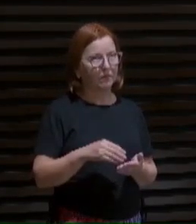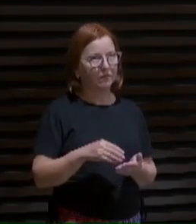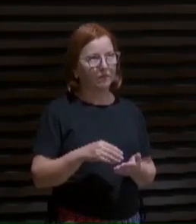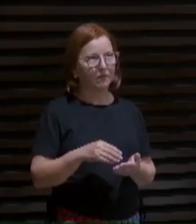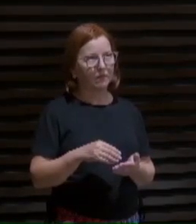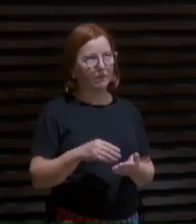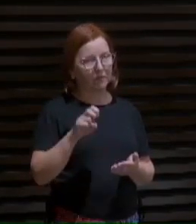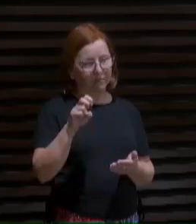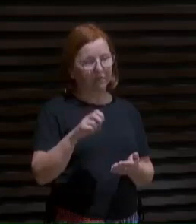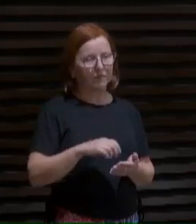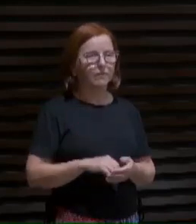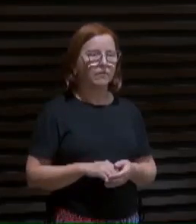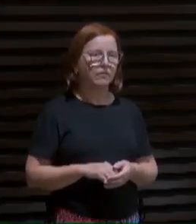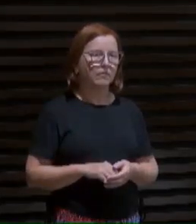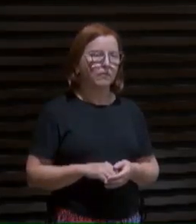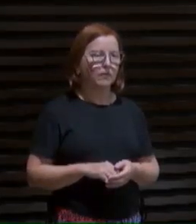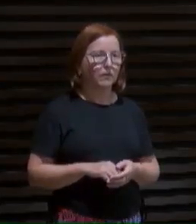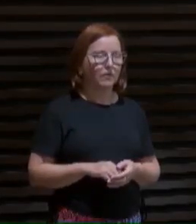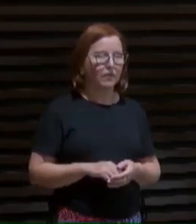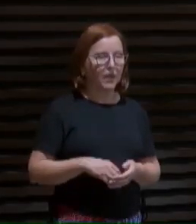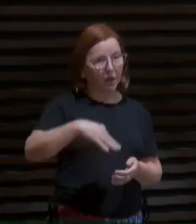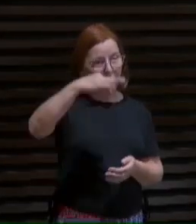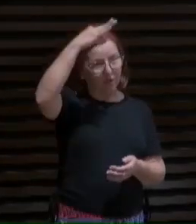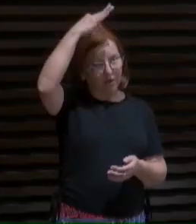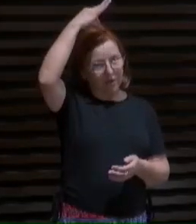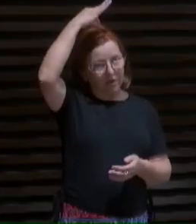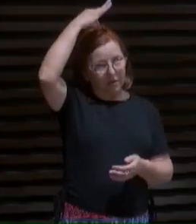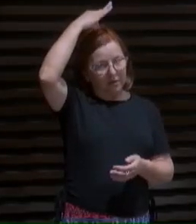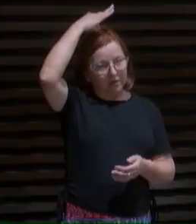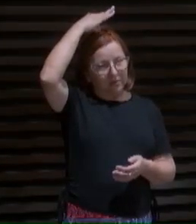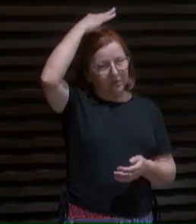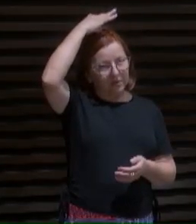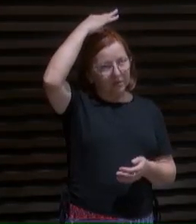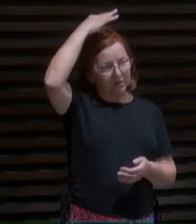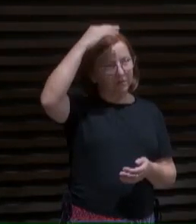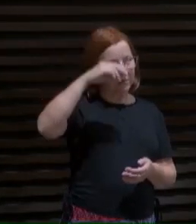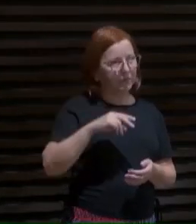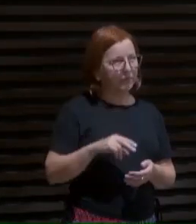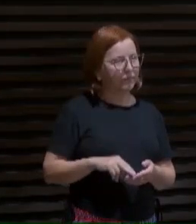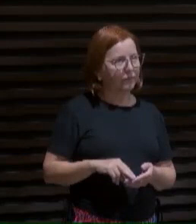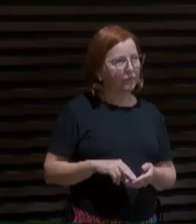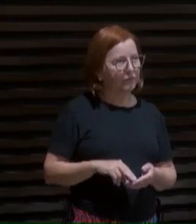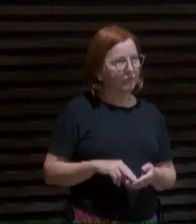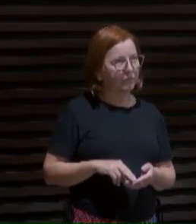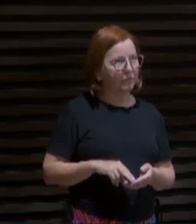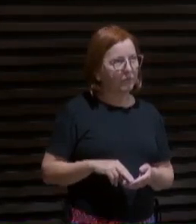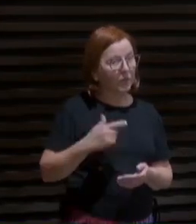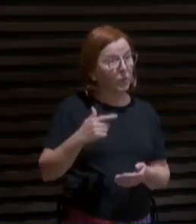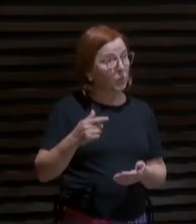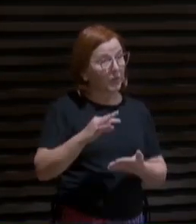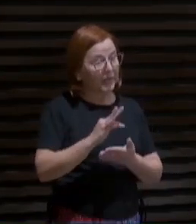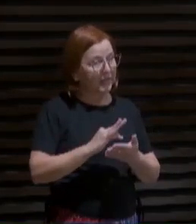1 a 5, vamos dar uma olhada. Ora, o Espírito, não tem nenhum texto que